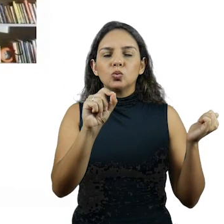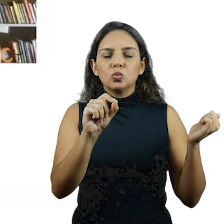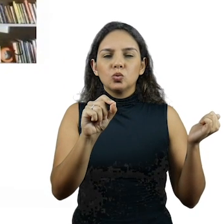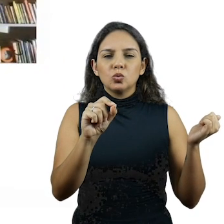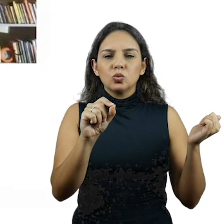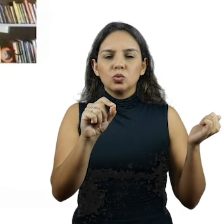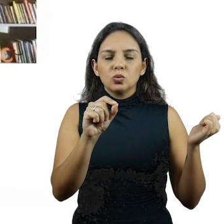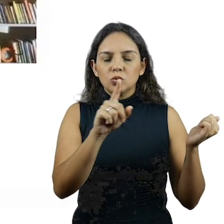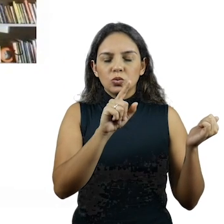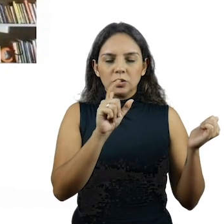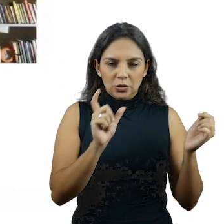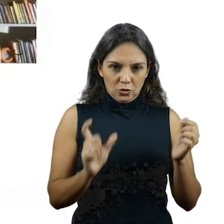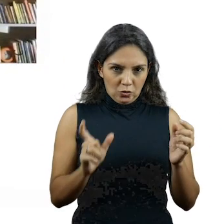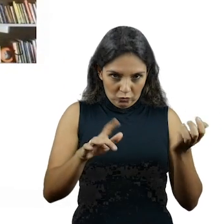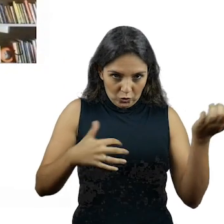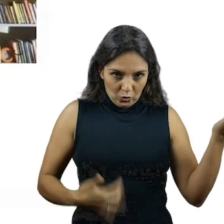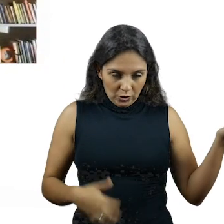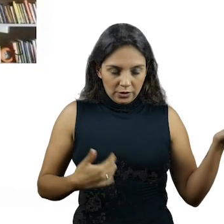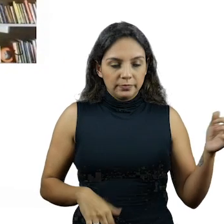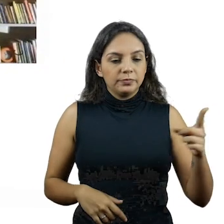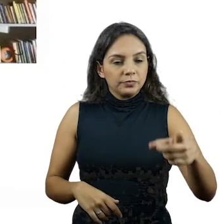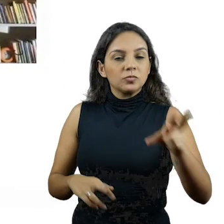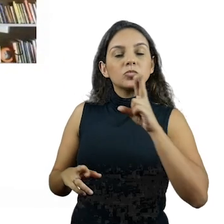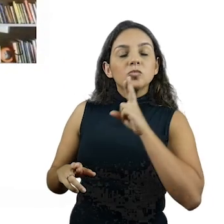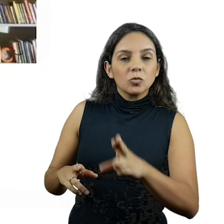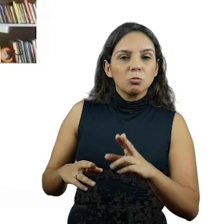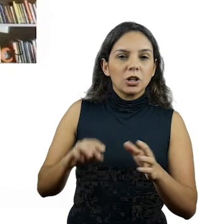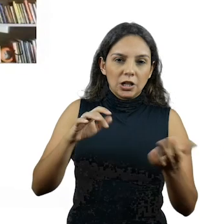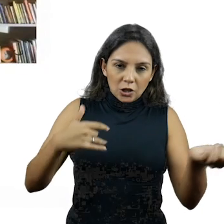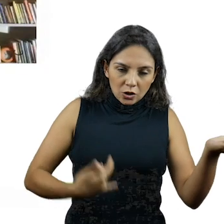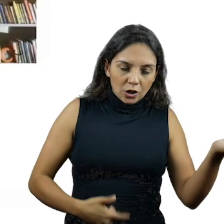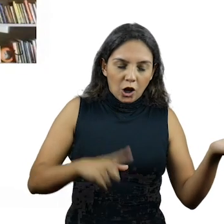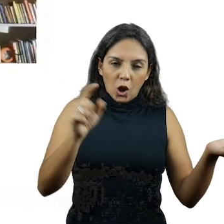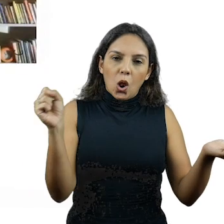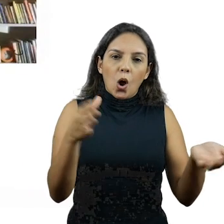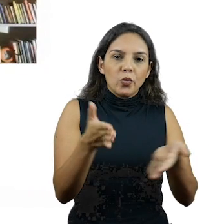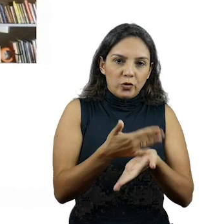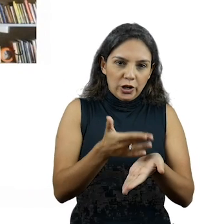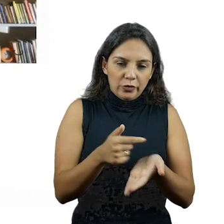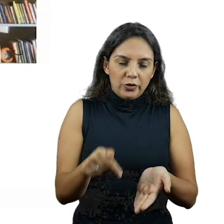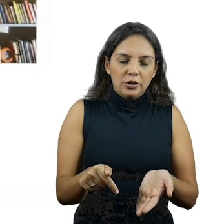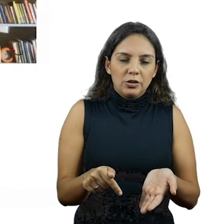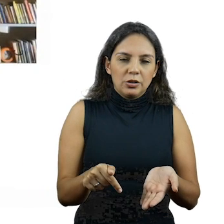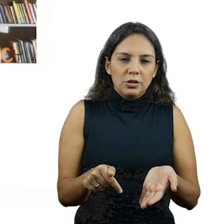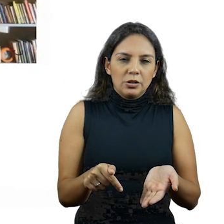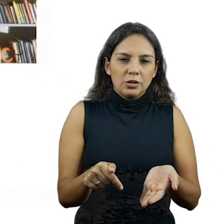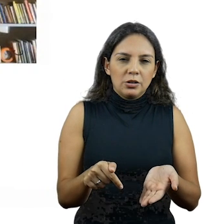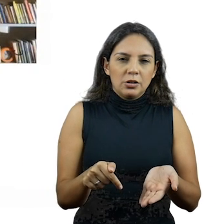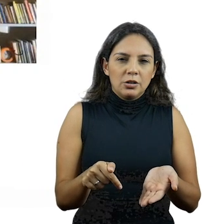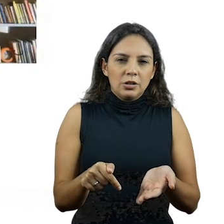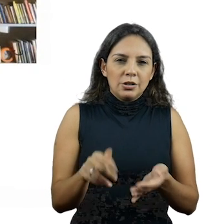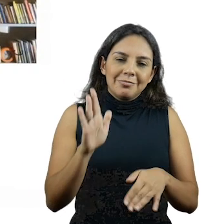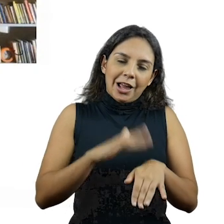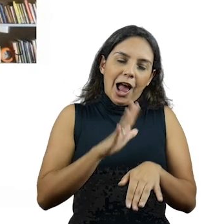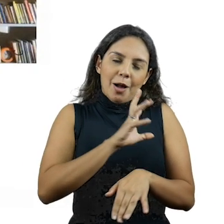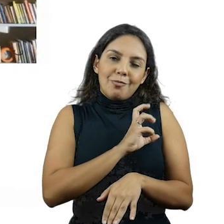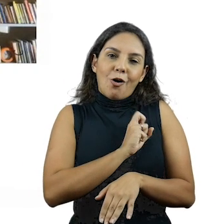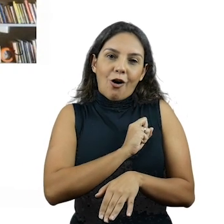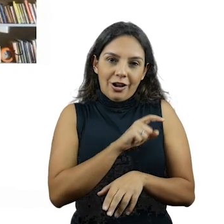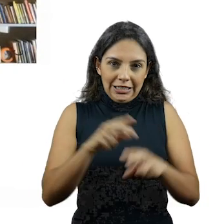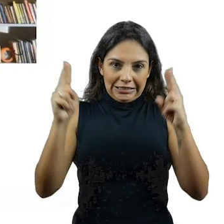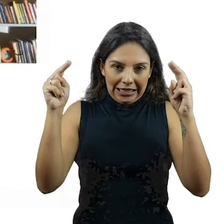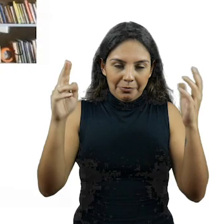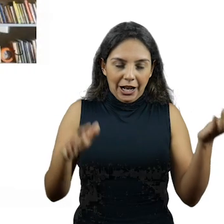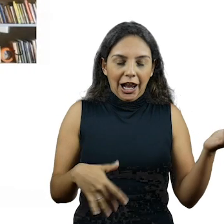Então, é o trecho desse novo livro, né, do Palavras com Cultura, a parte mais romântica